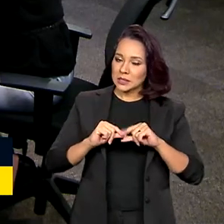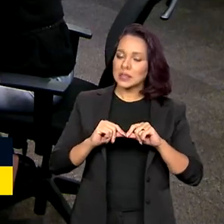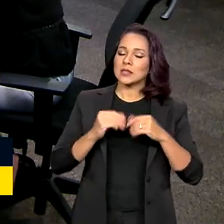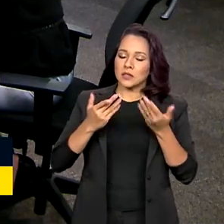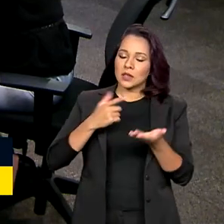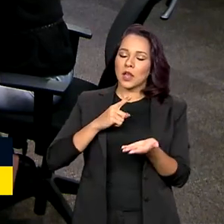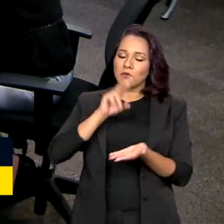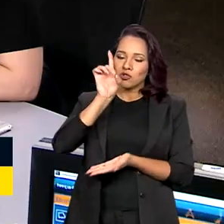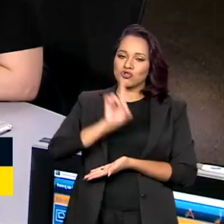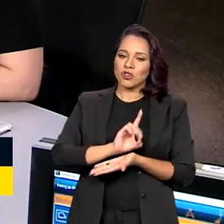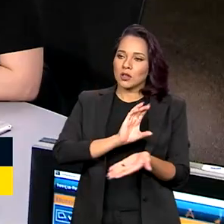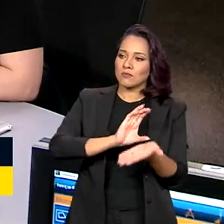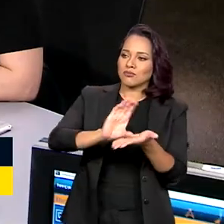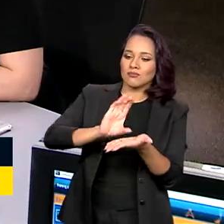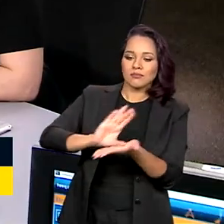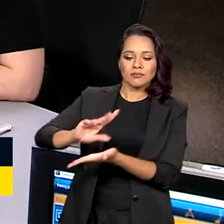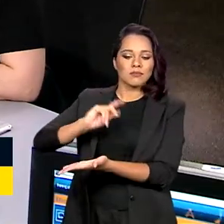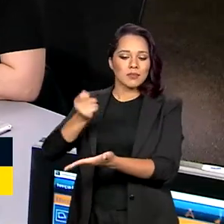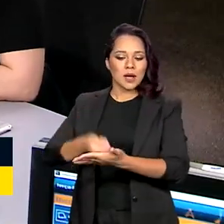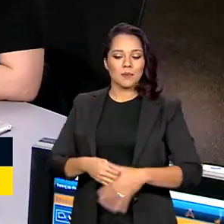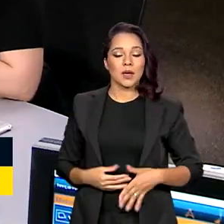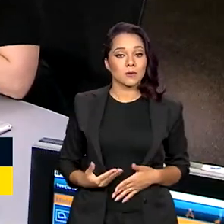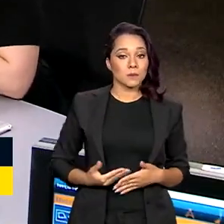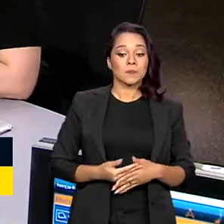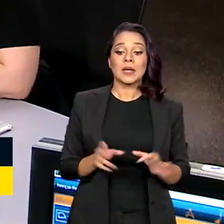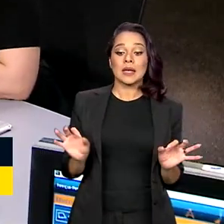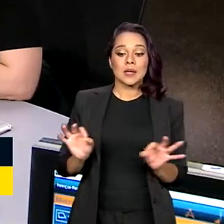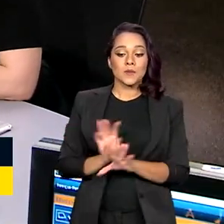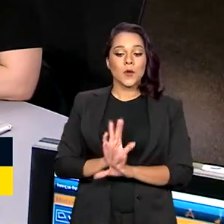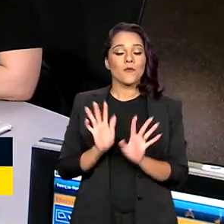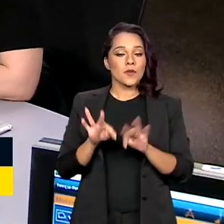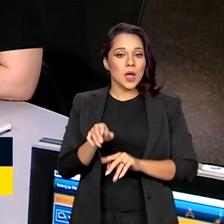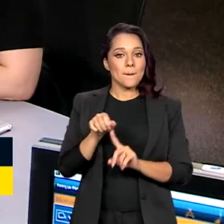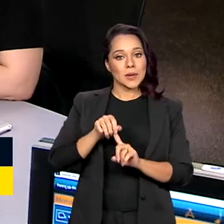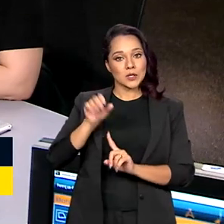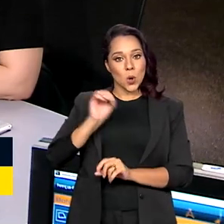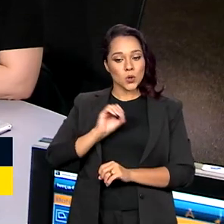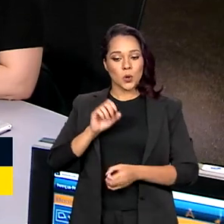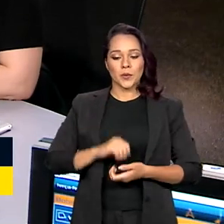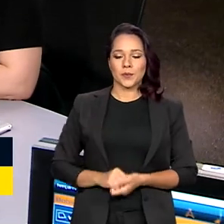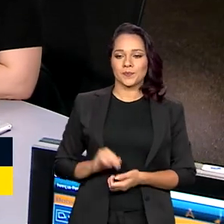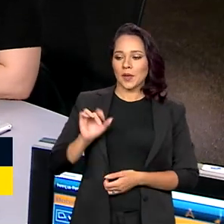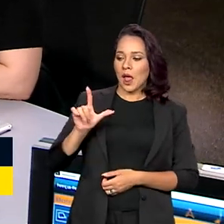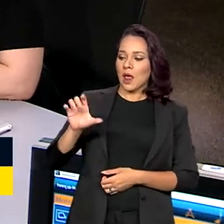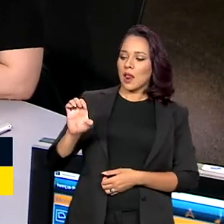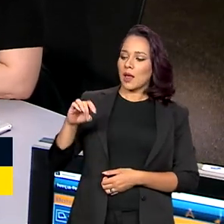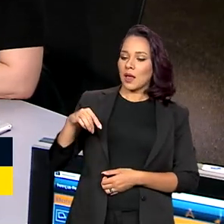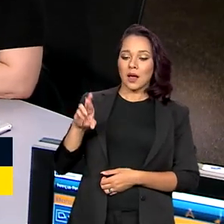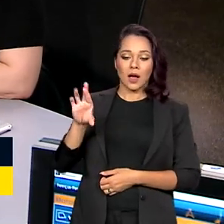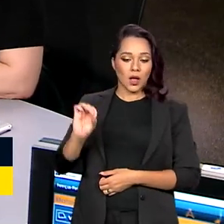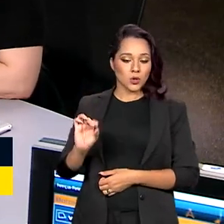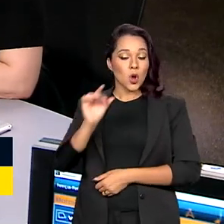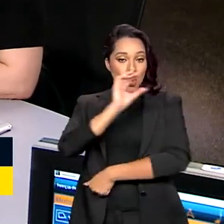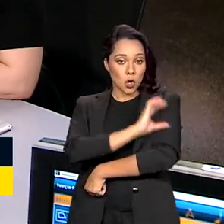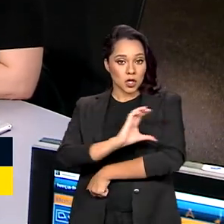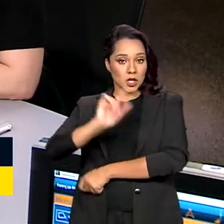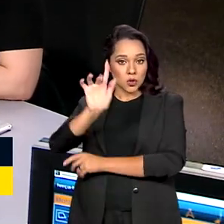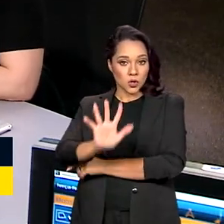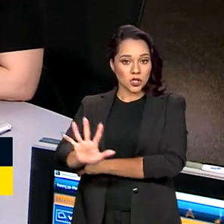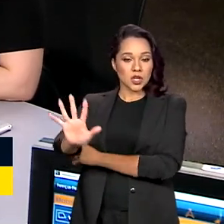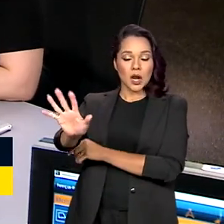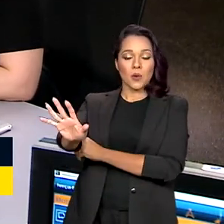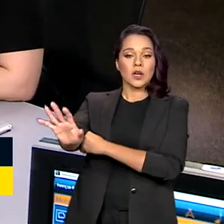foram contemplados com os pagamentos, concluídos no final de outubro. Leandro de Andrade, coordenador-geral